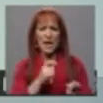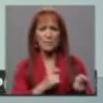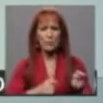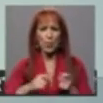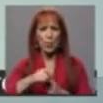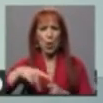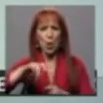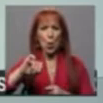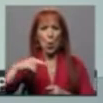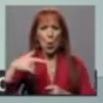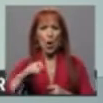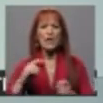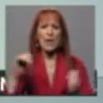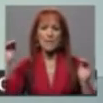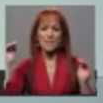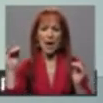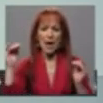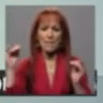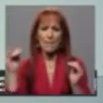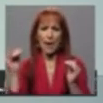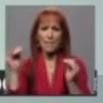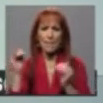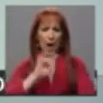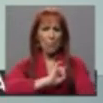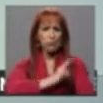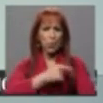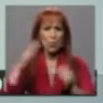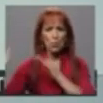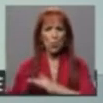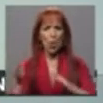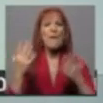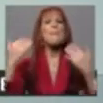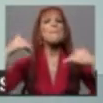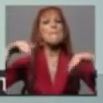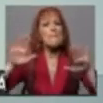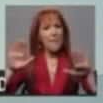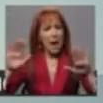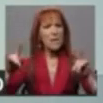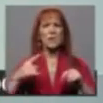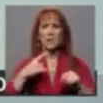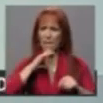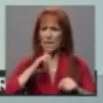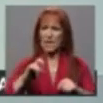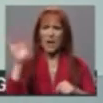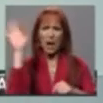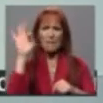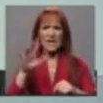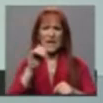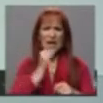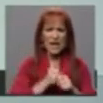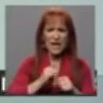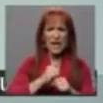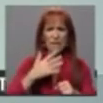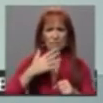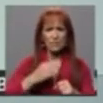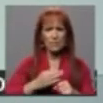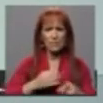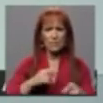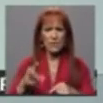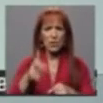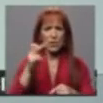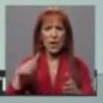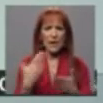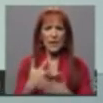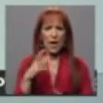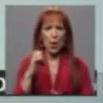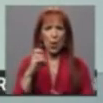quadrante oeste e vai diminuindo gradualmente de intensidade. No entanto, ainda com aviso amarelo em toda a ilha, com rajadas até